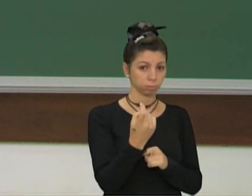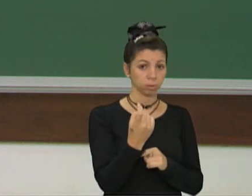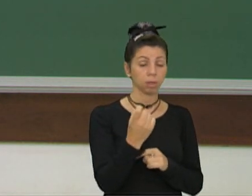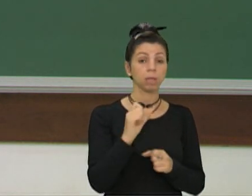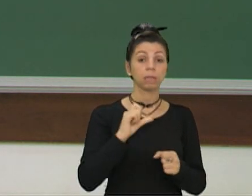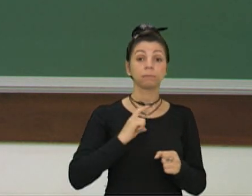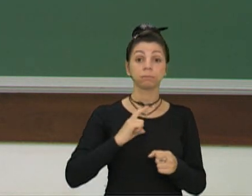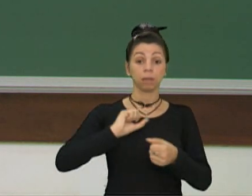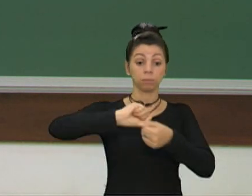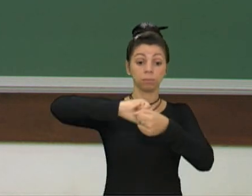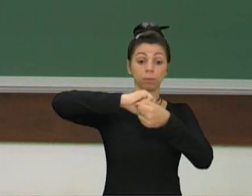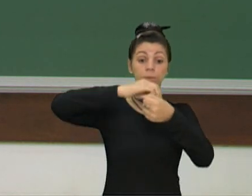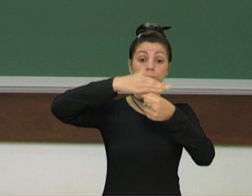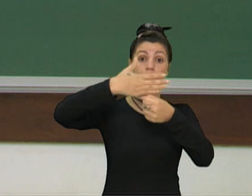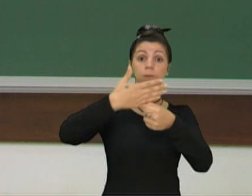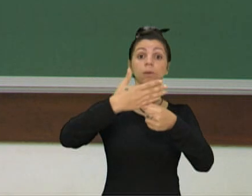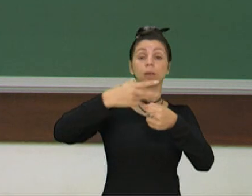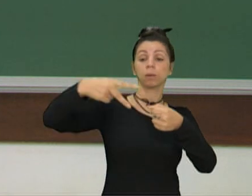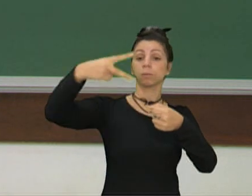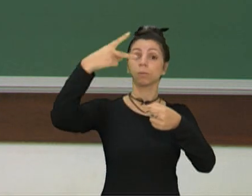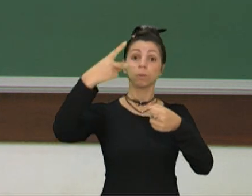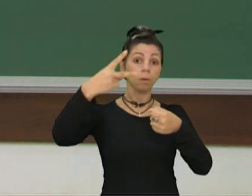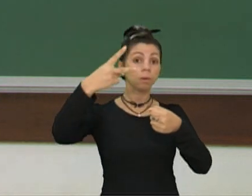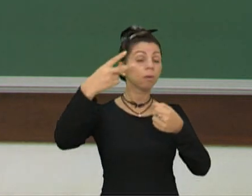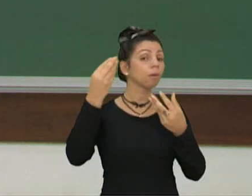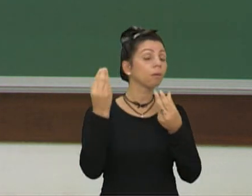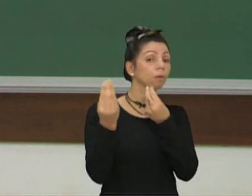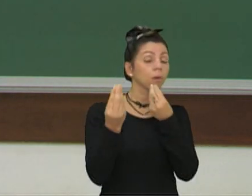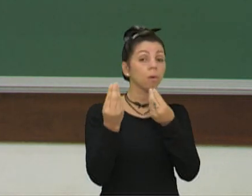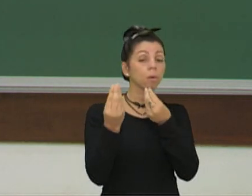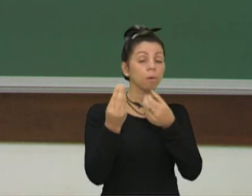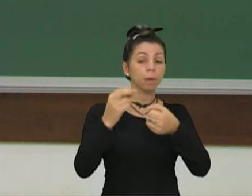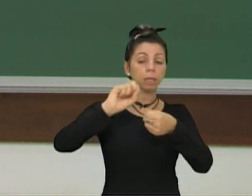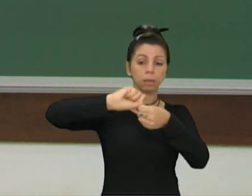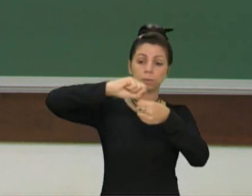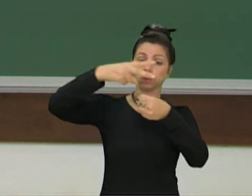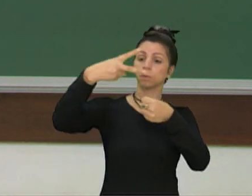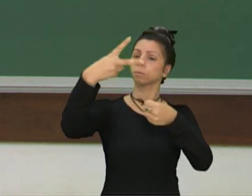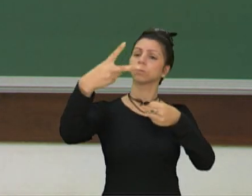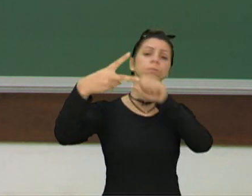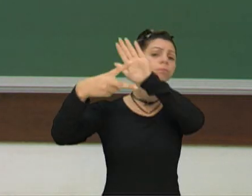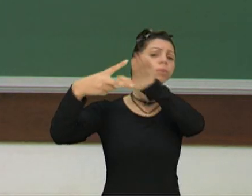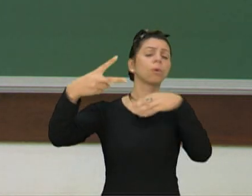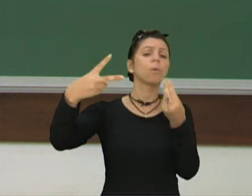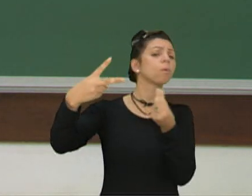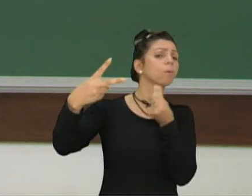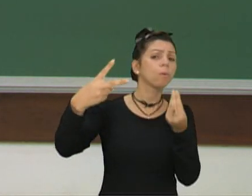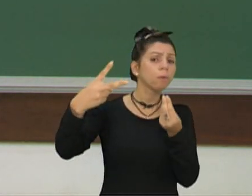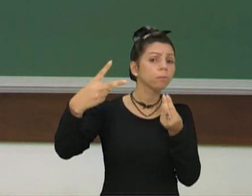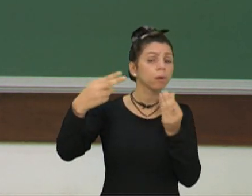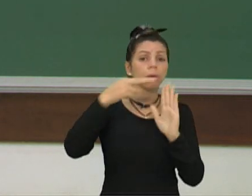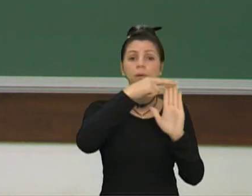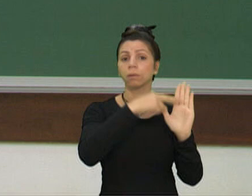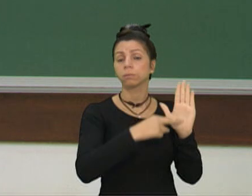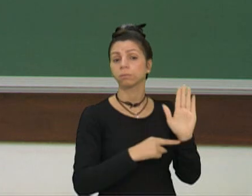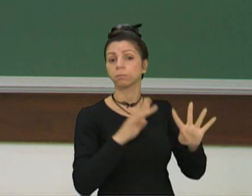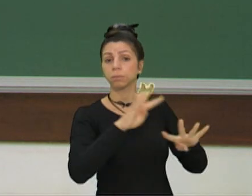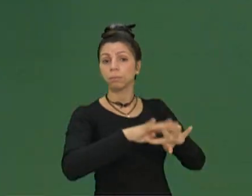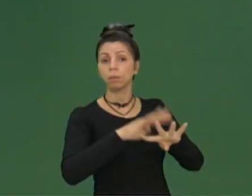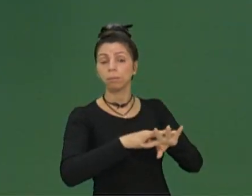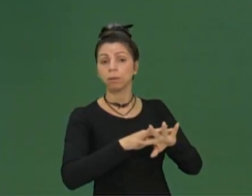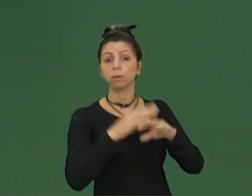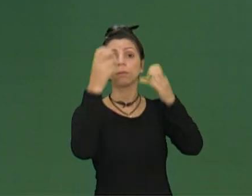um expoente, o expoente 2. Como que eu faço para eliminar esse expoente 2? Qual que é a propriedade matemática que traz isso para a